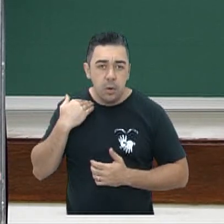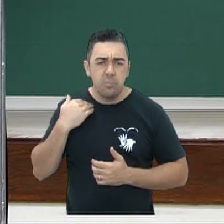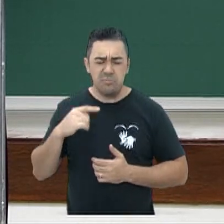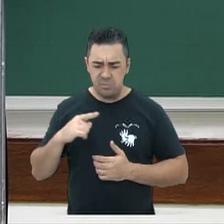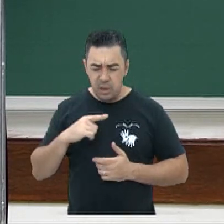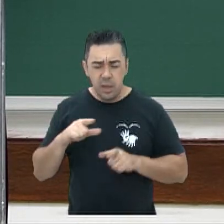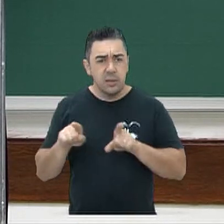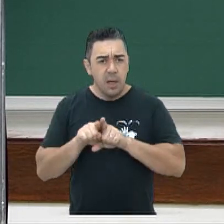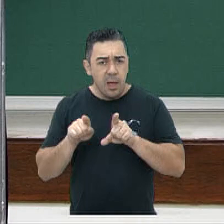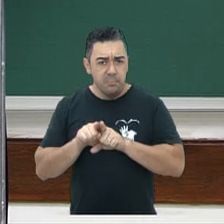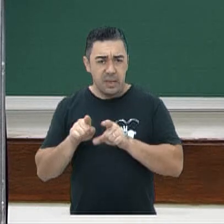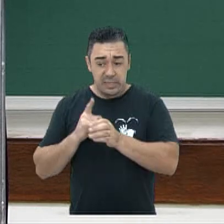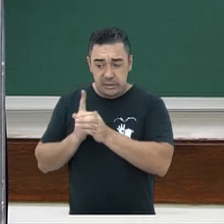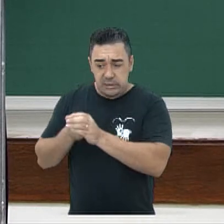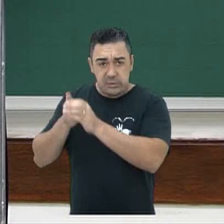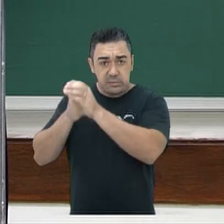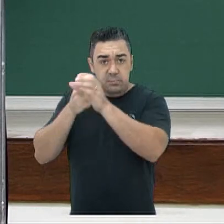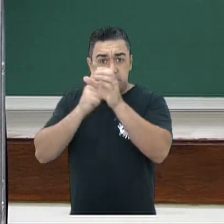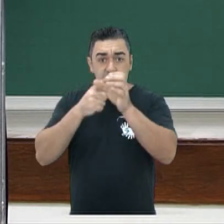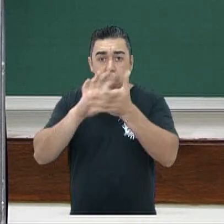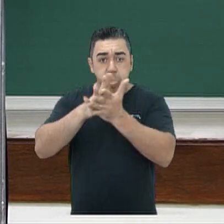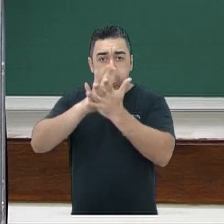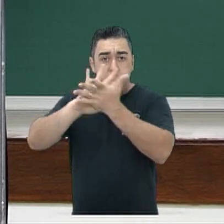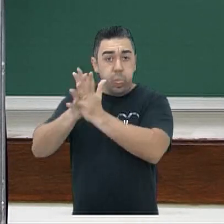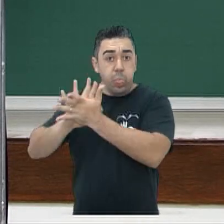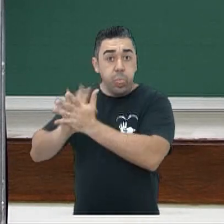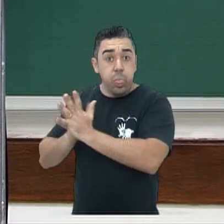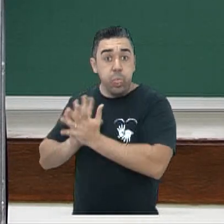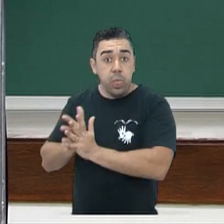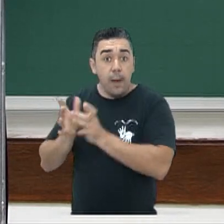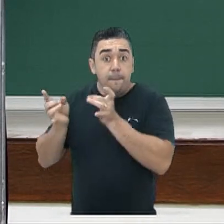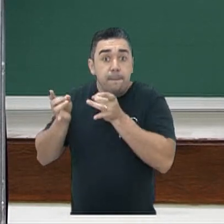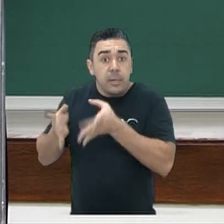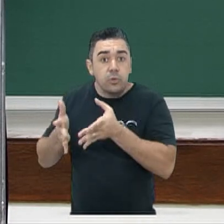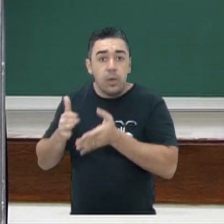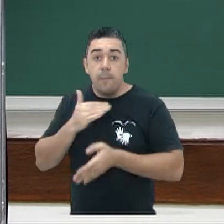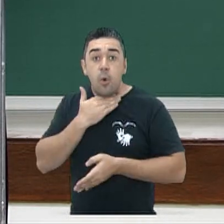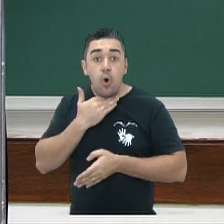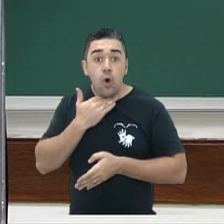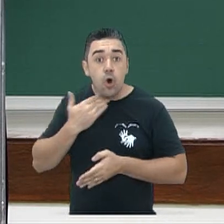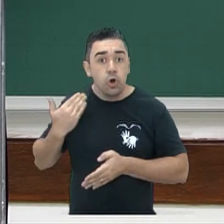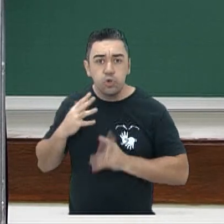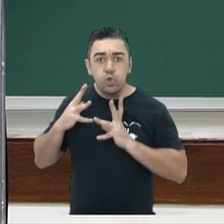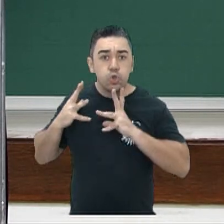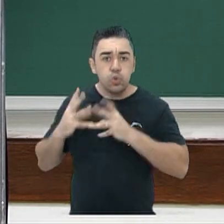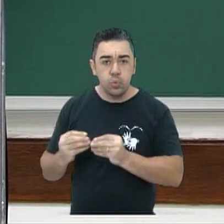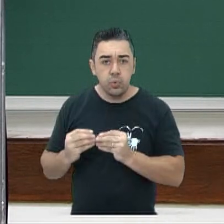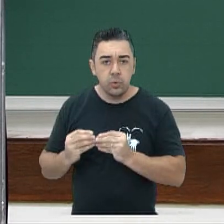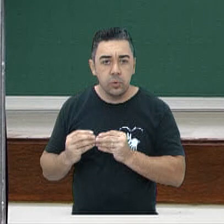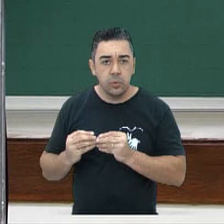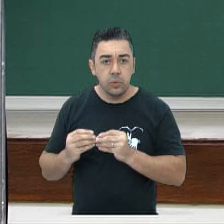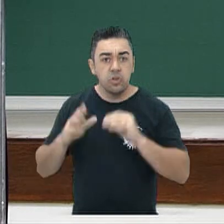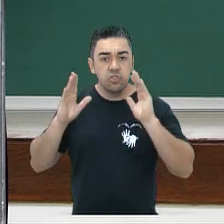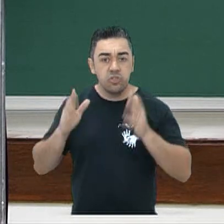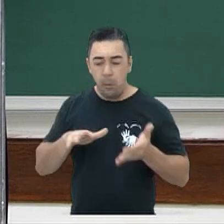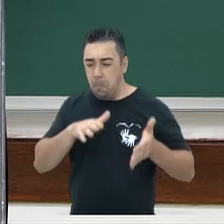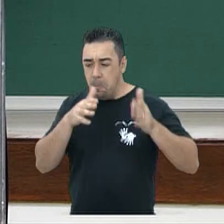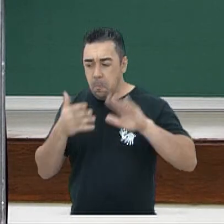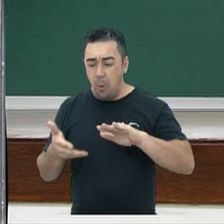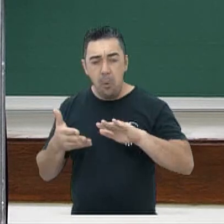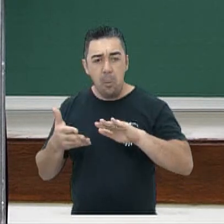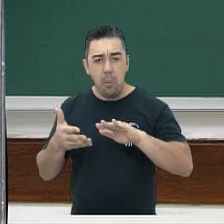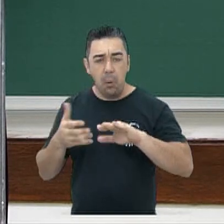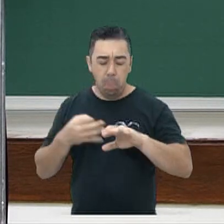Vilarejos inteiros assolados pela peste bubônica, abandonados, porque só tinha gente morta lá e entrando em estado de putrefação. E por que